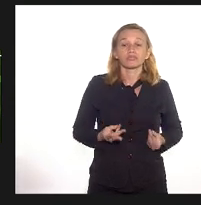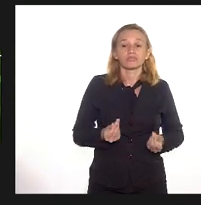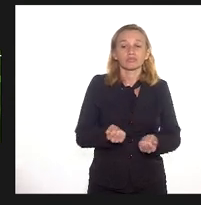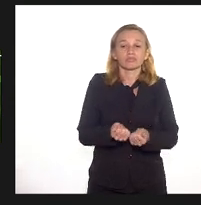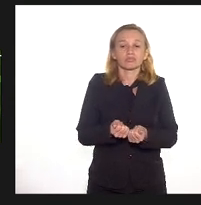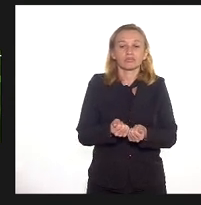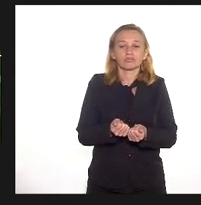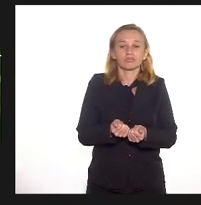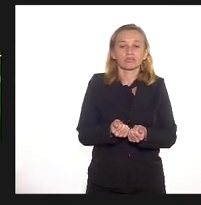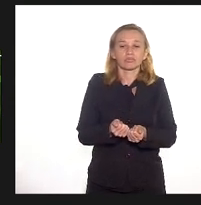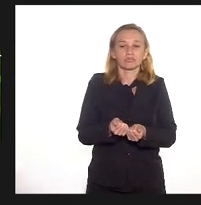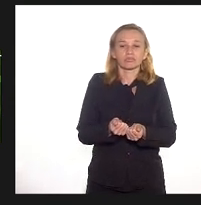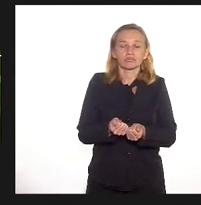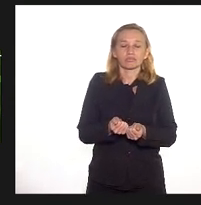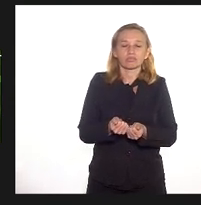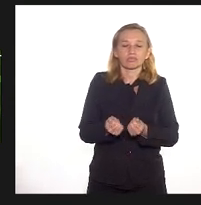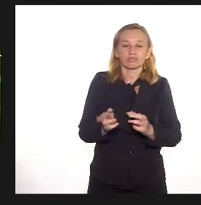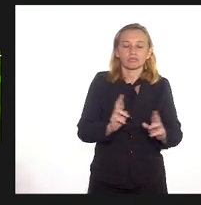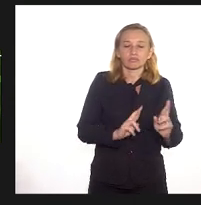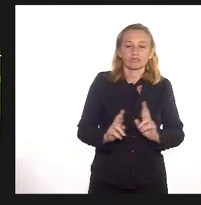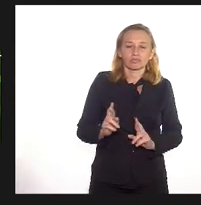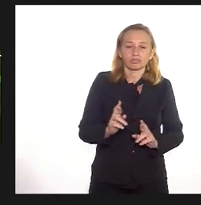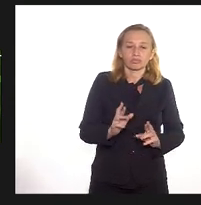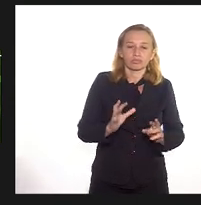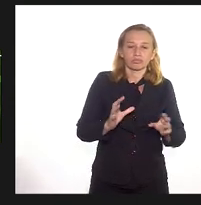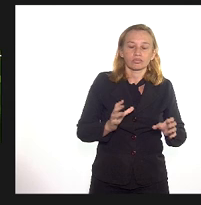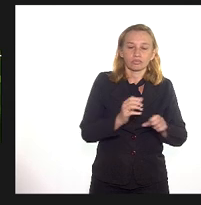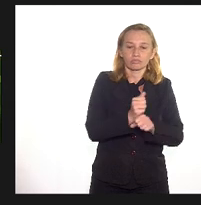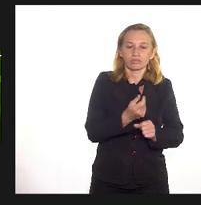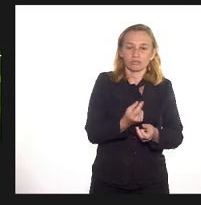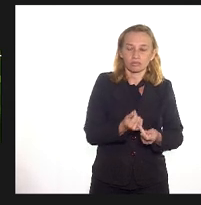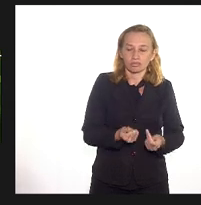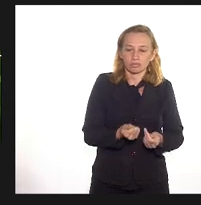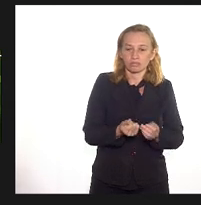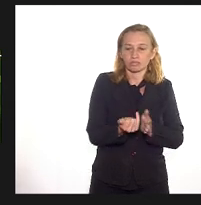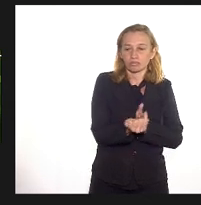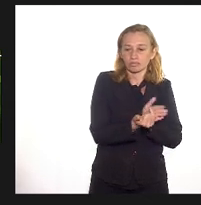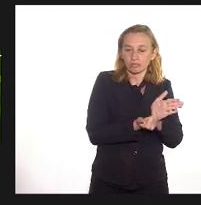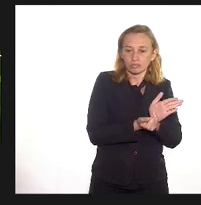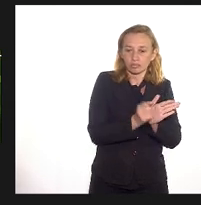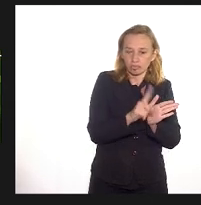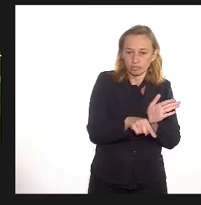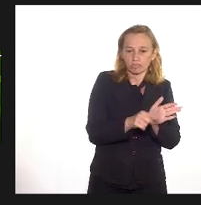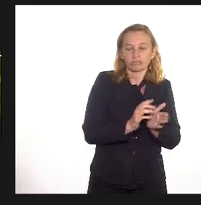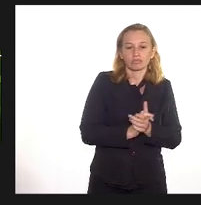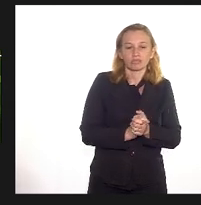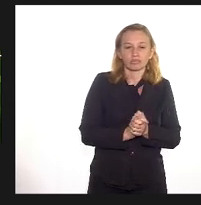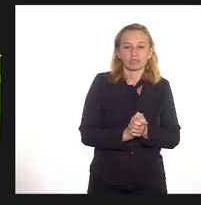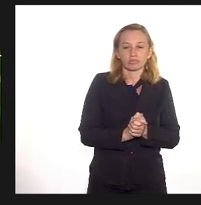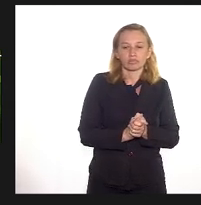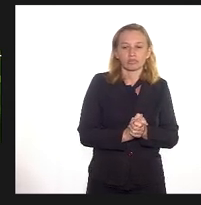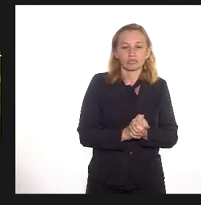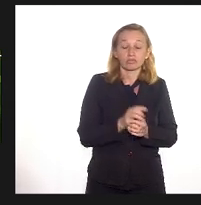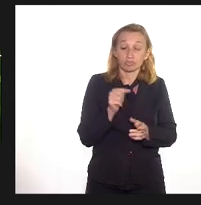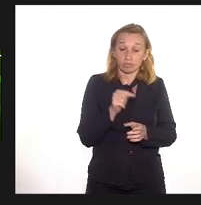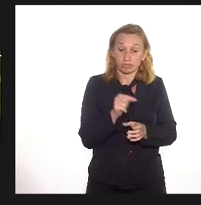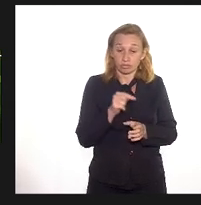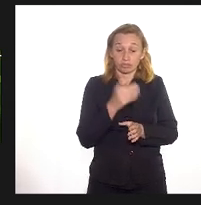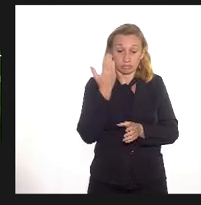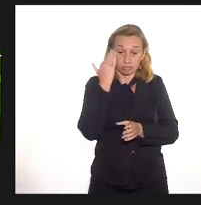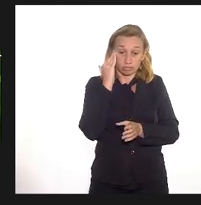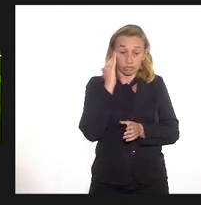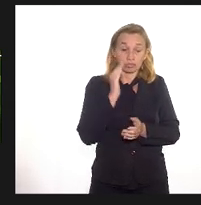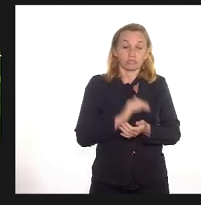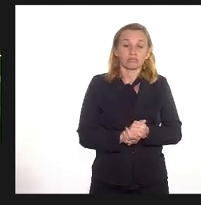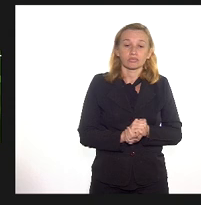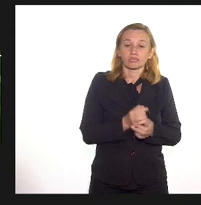né, associados a tributos, a impostos, né? Então, aqui a gente compreende que eles são,